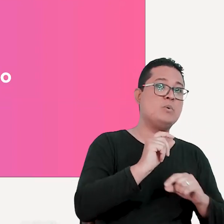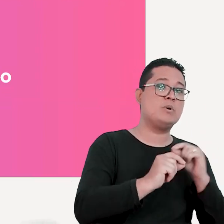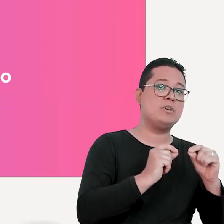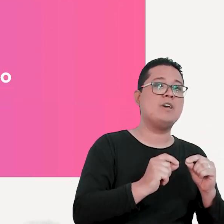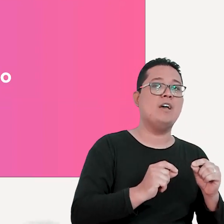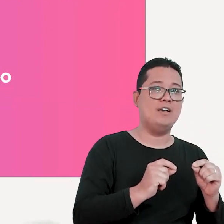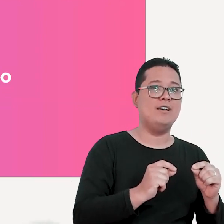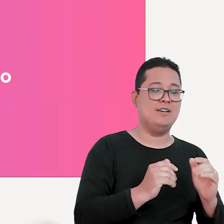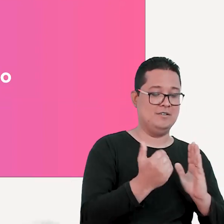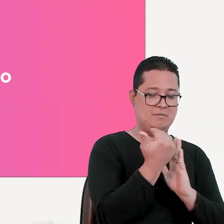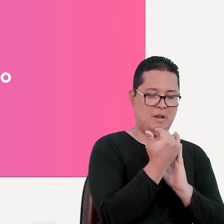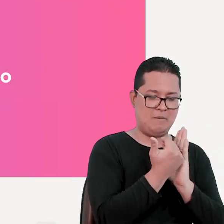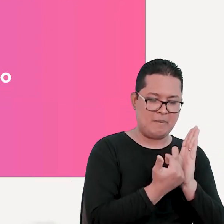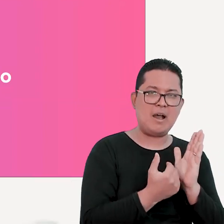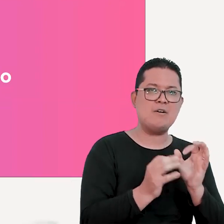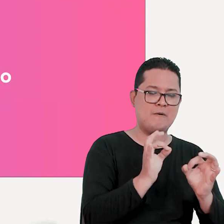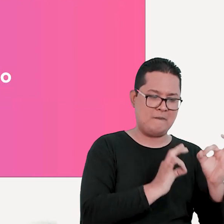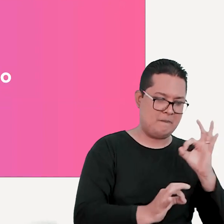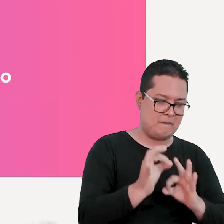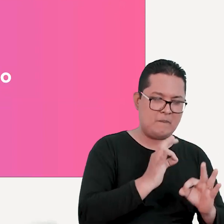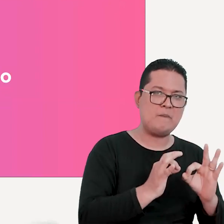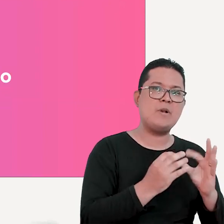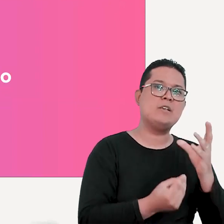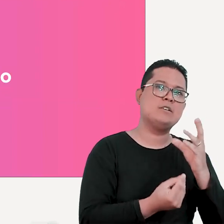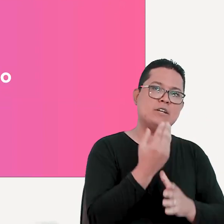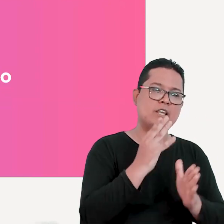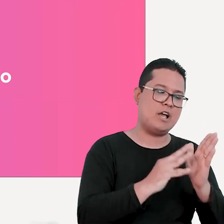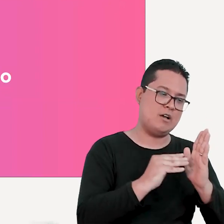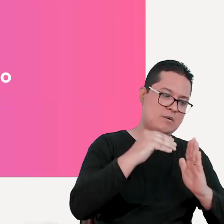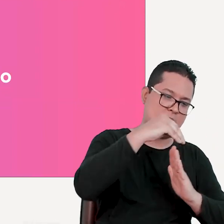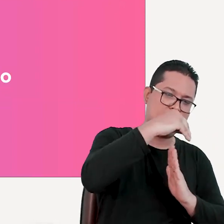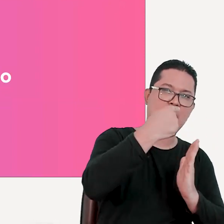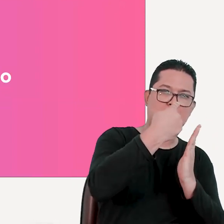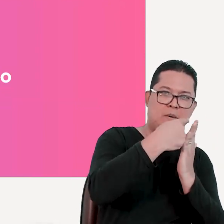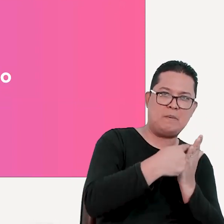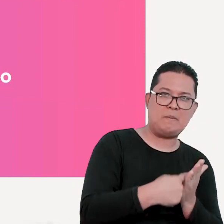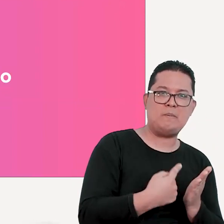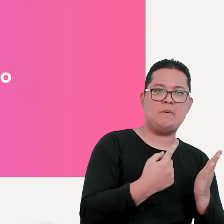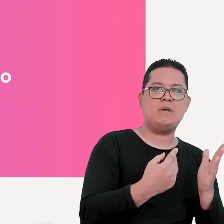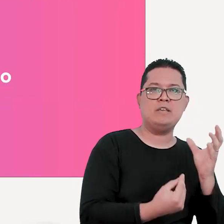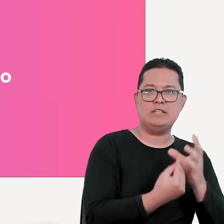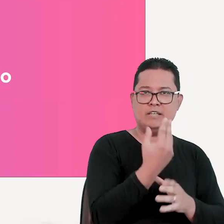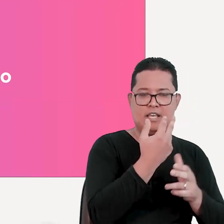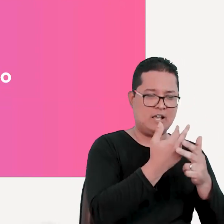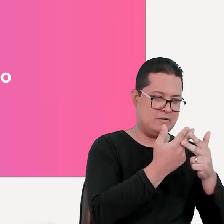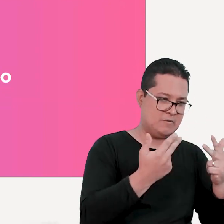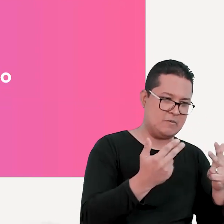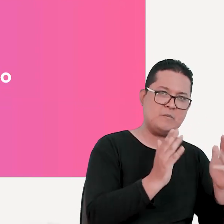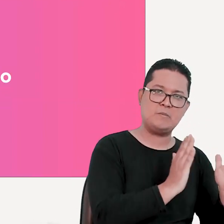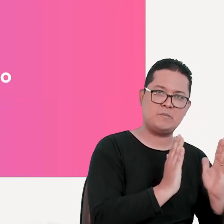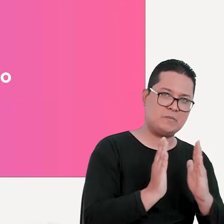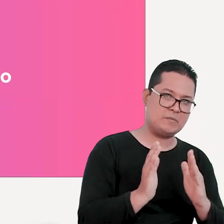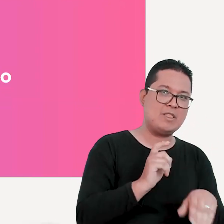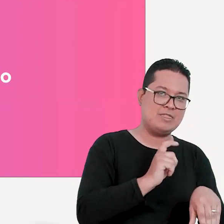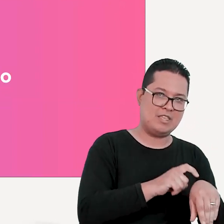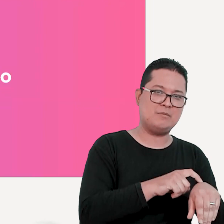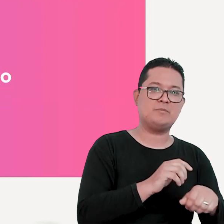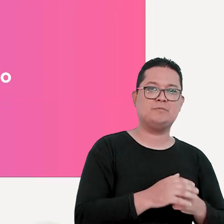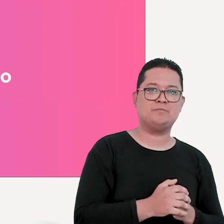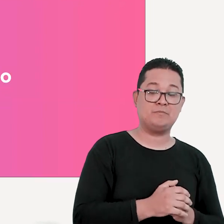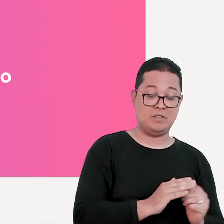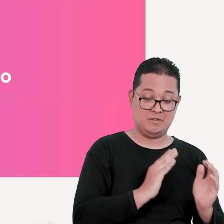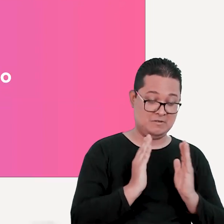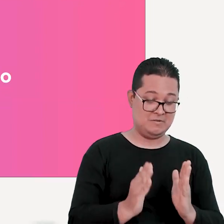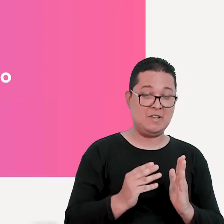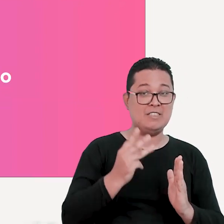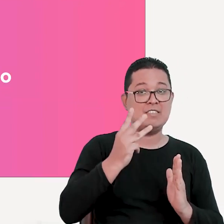UX que vão trabalhar com você, seja o time de pesquisa, seja o time de design, ou os dois. A terceira etapa é a cocriação, é a mão na